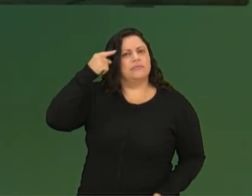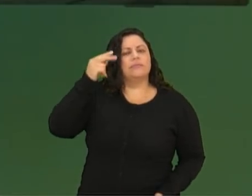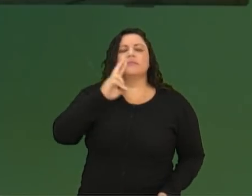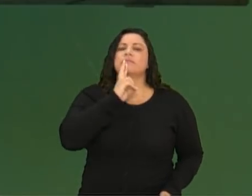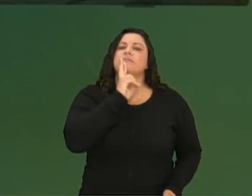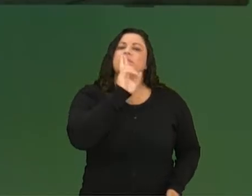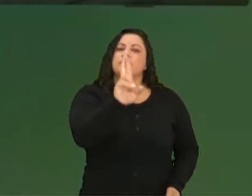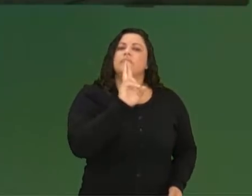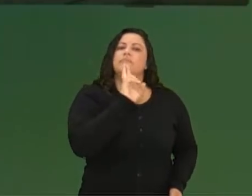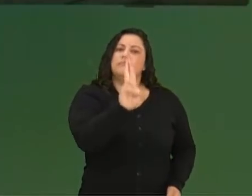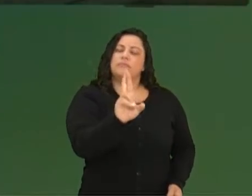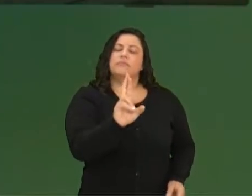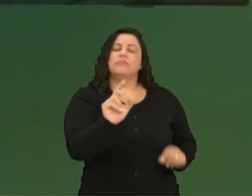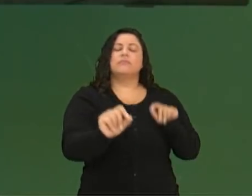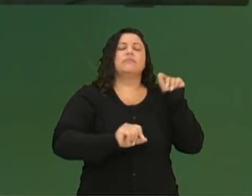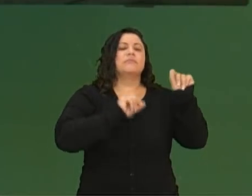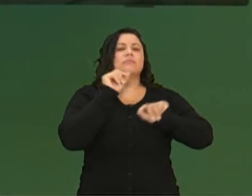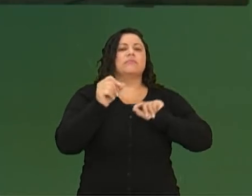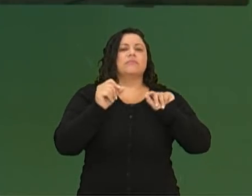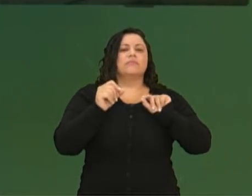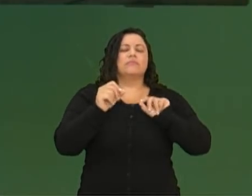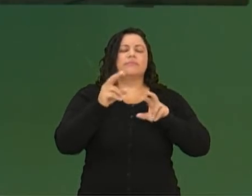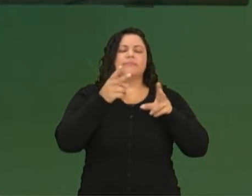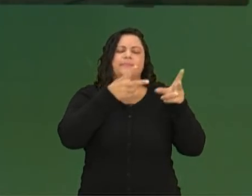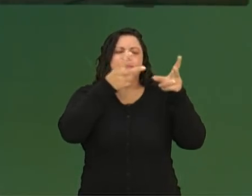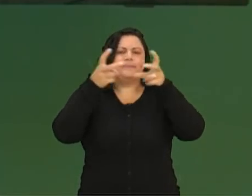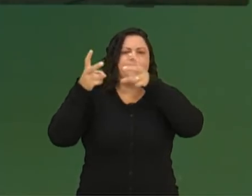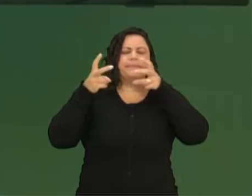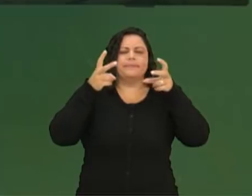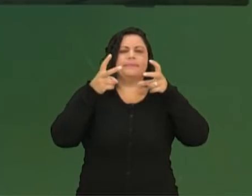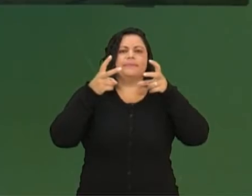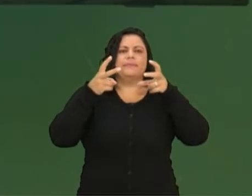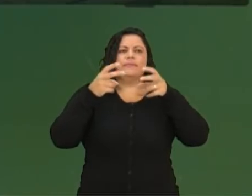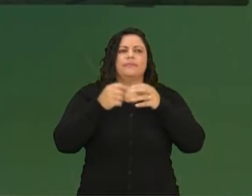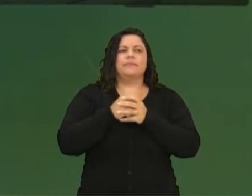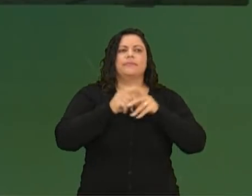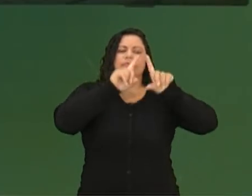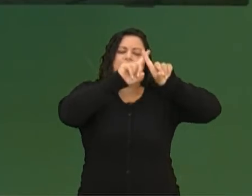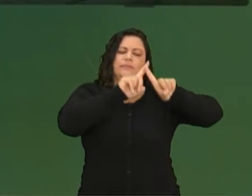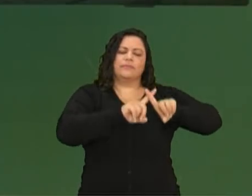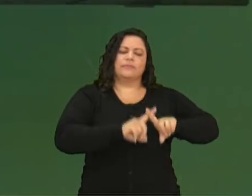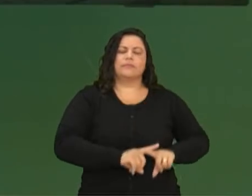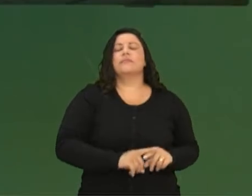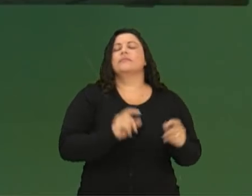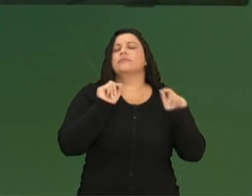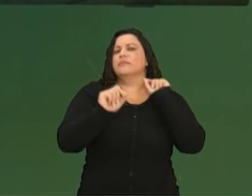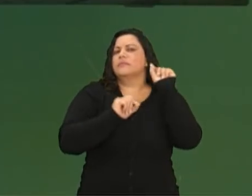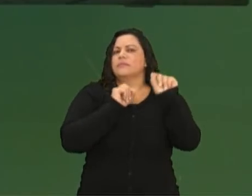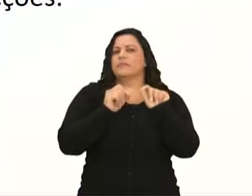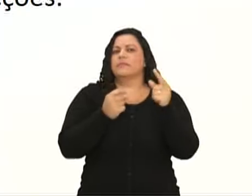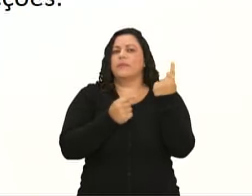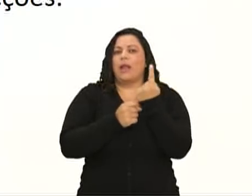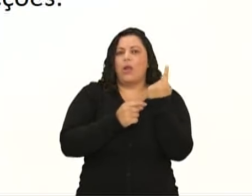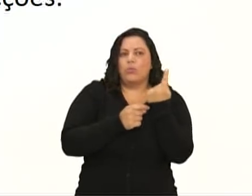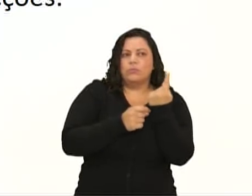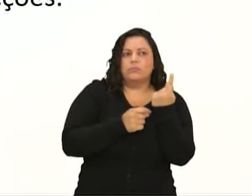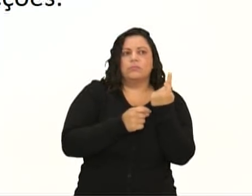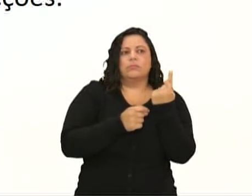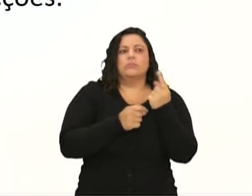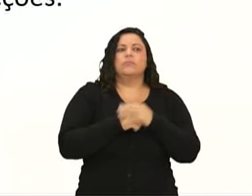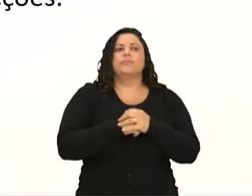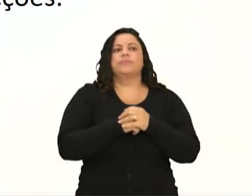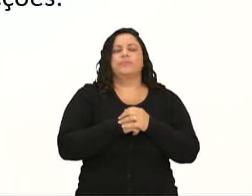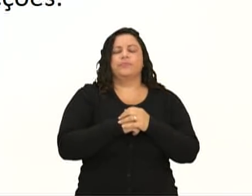responder. Diz o seguinte, analise as afirmativas. Então, na afirmativa 1, temos o seguinte, a parte líquida